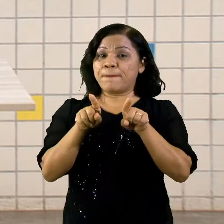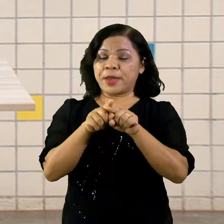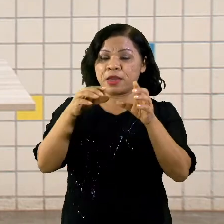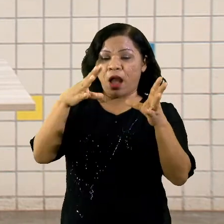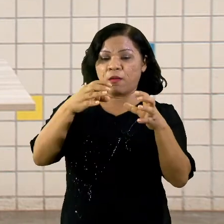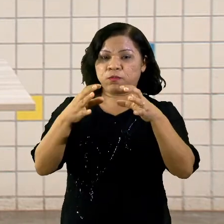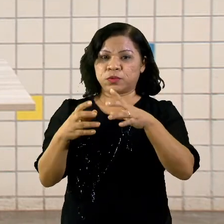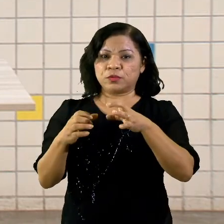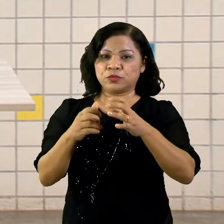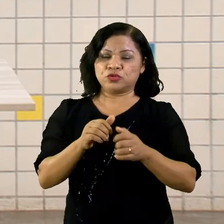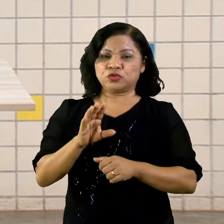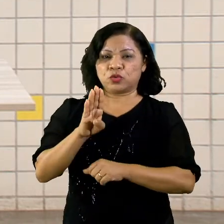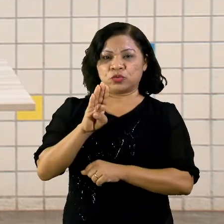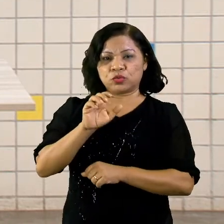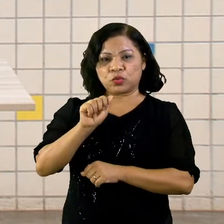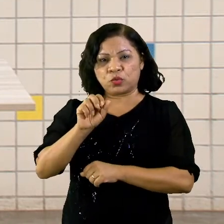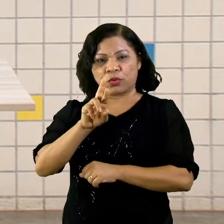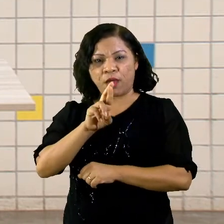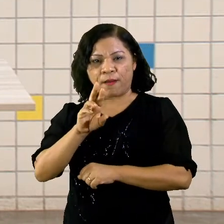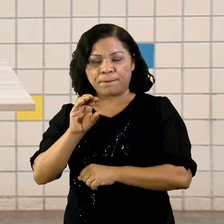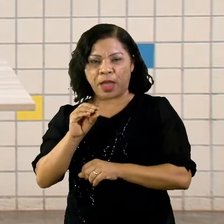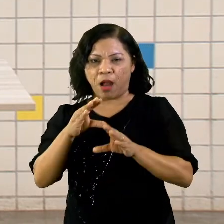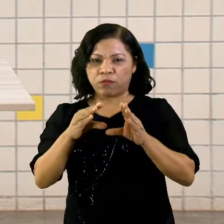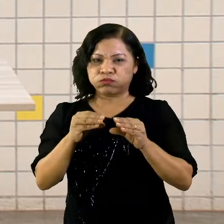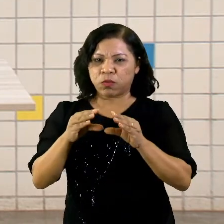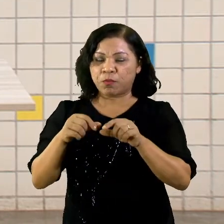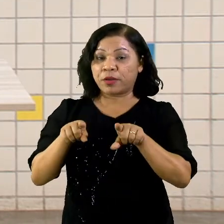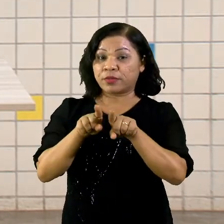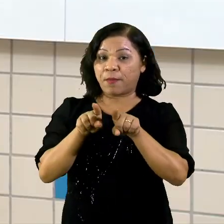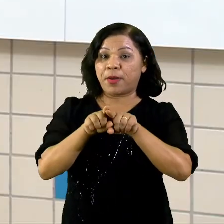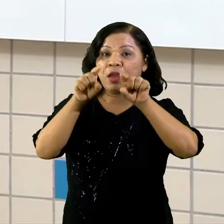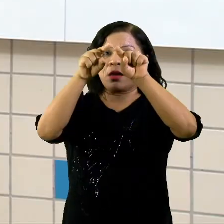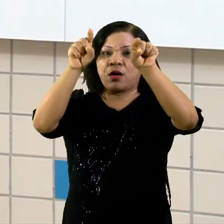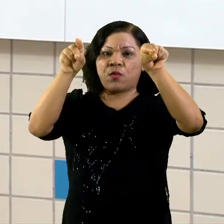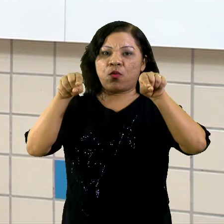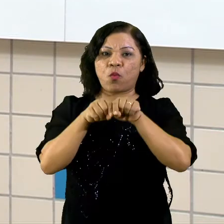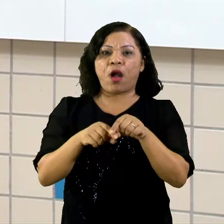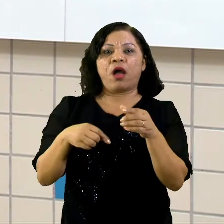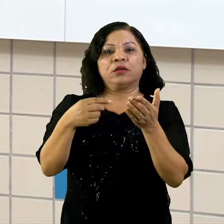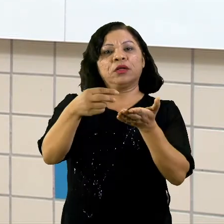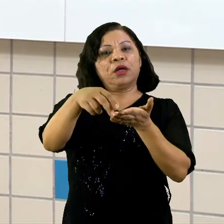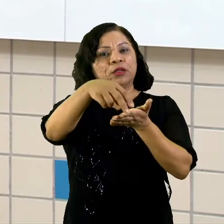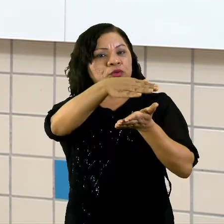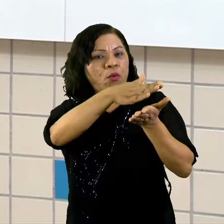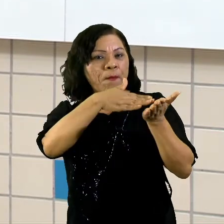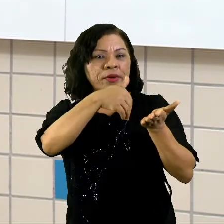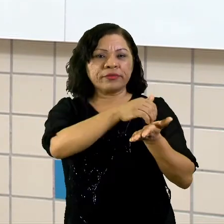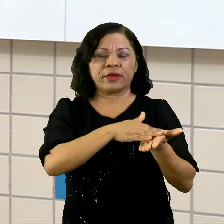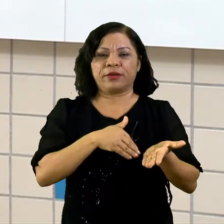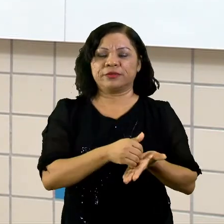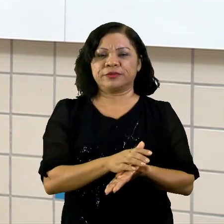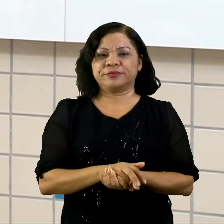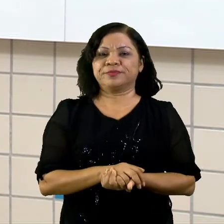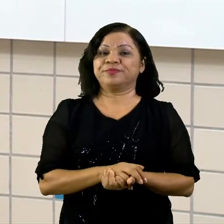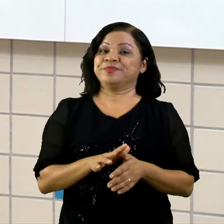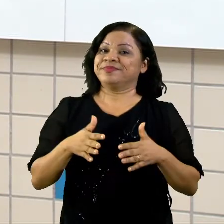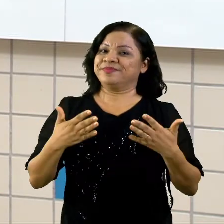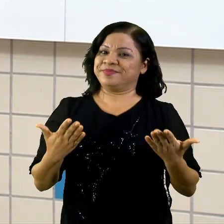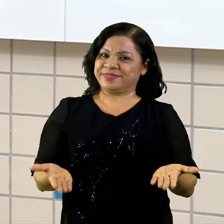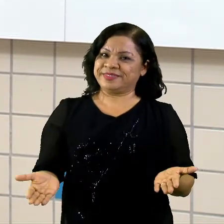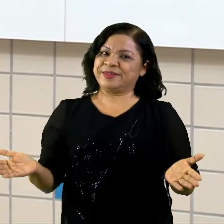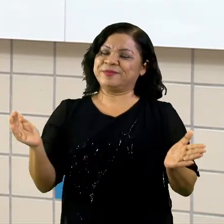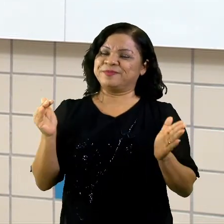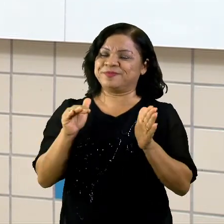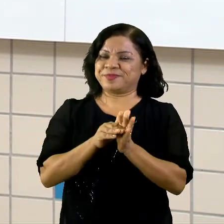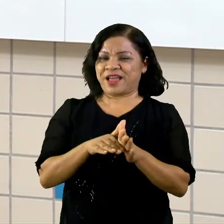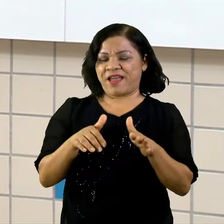nós vimos o quê? Um quadro pintado. Bom, estamos chegando ao fim da nossa aula de